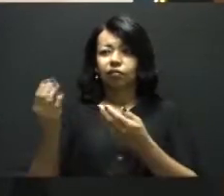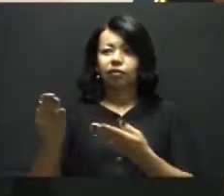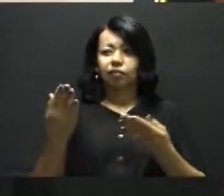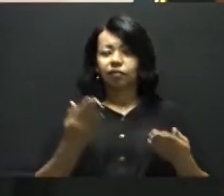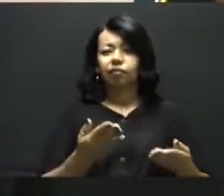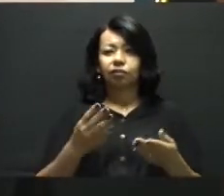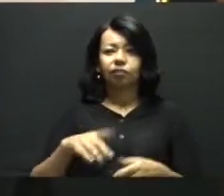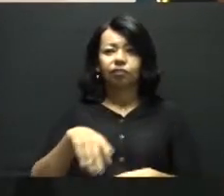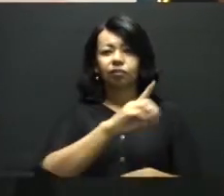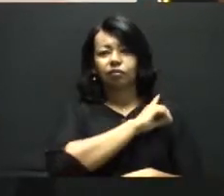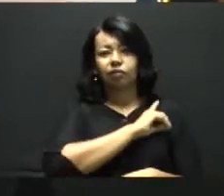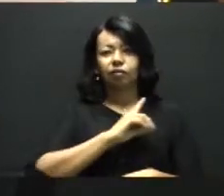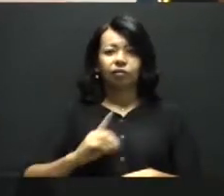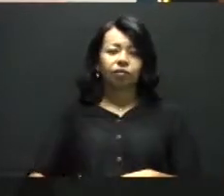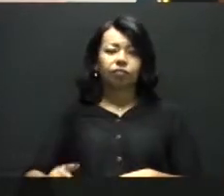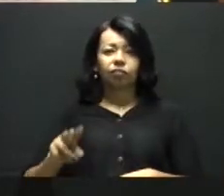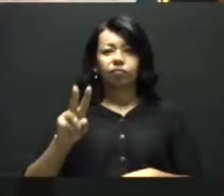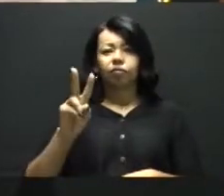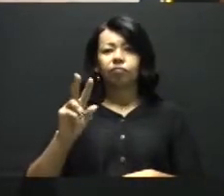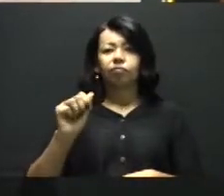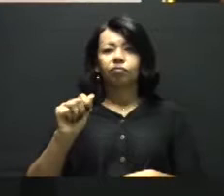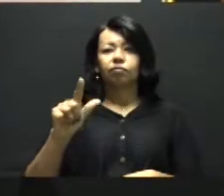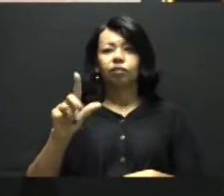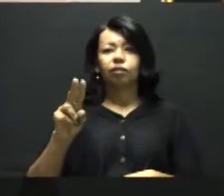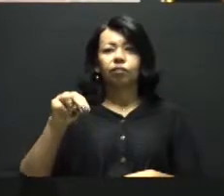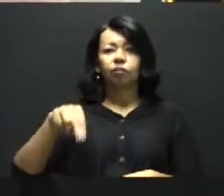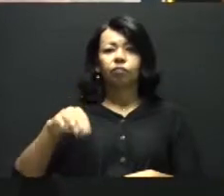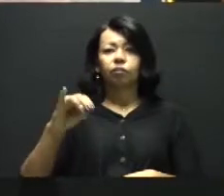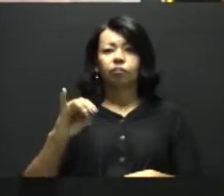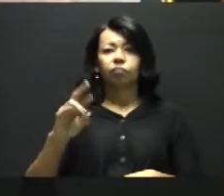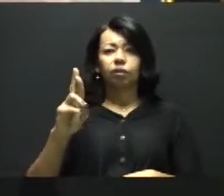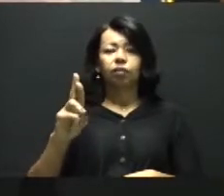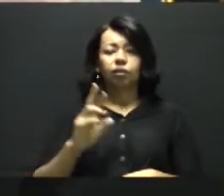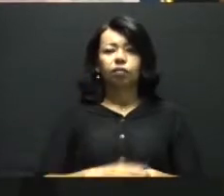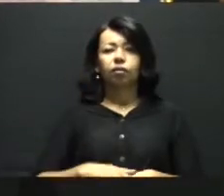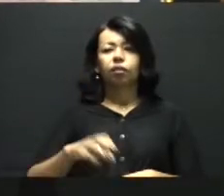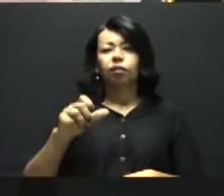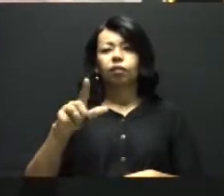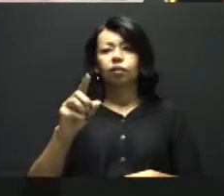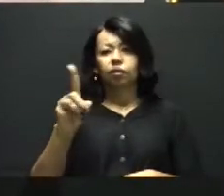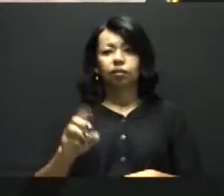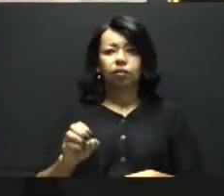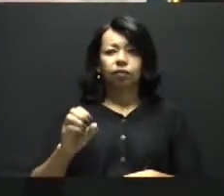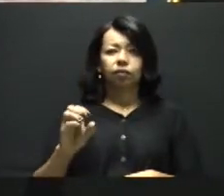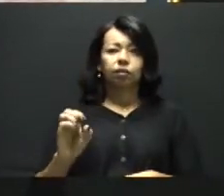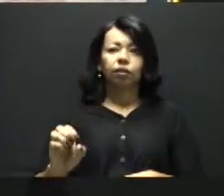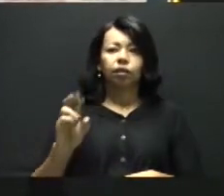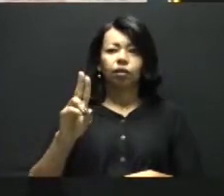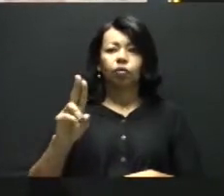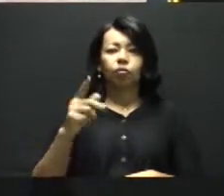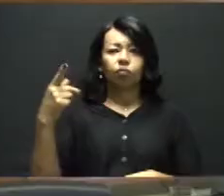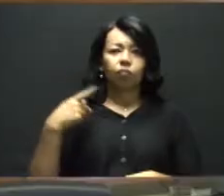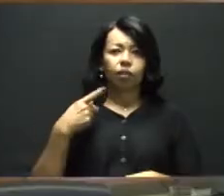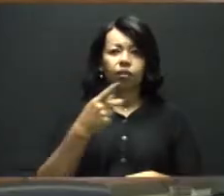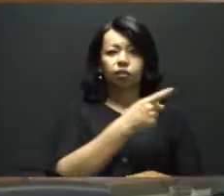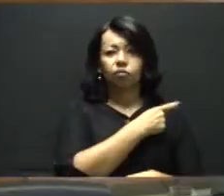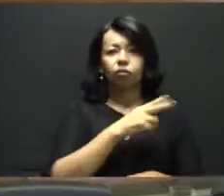o diácono valmir já que no luizinho pastor victor e antónio ribeiro para